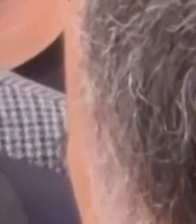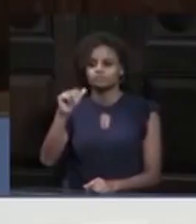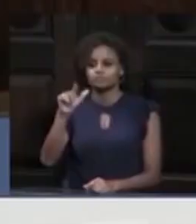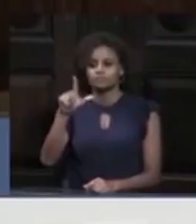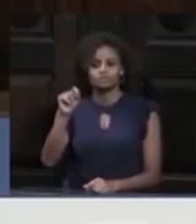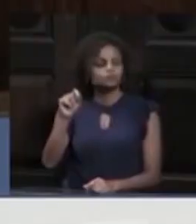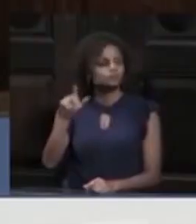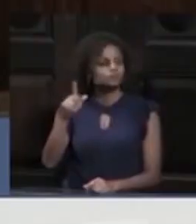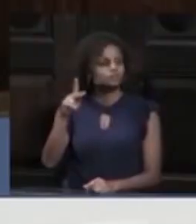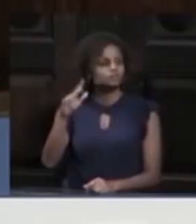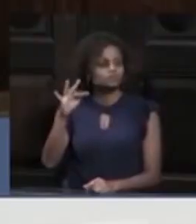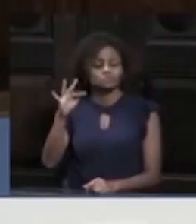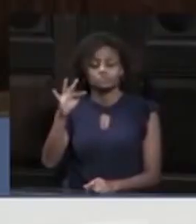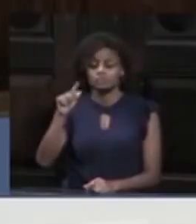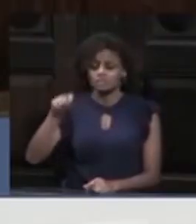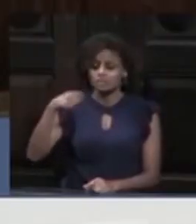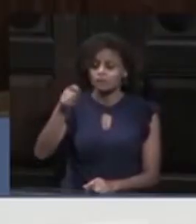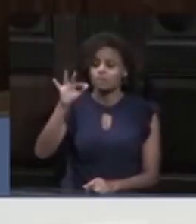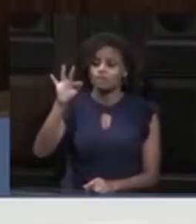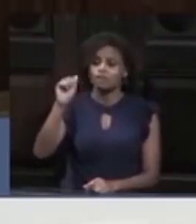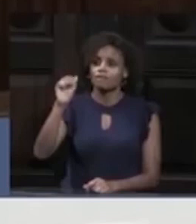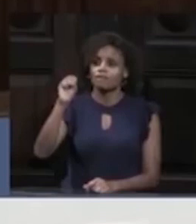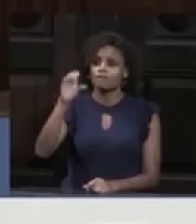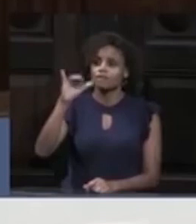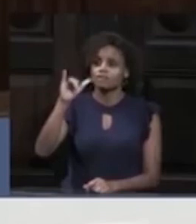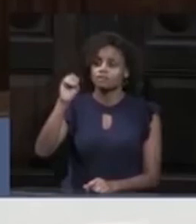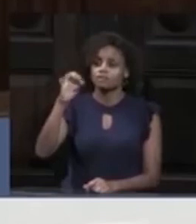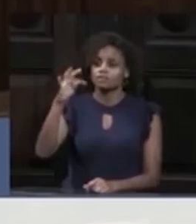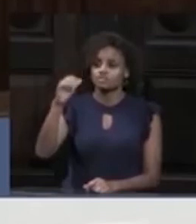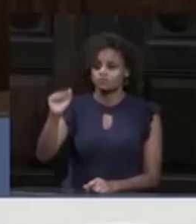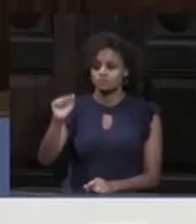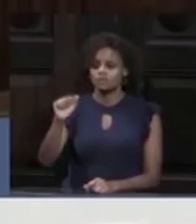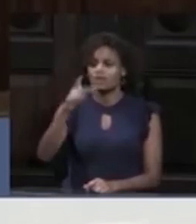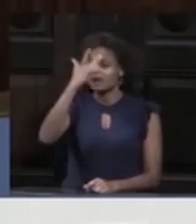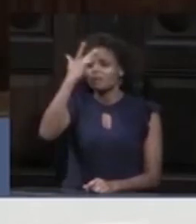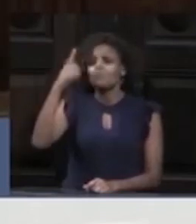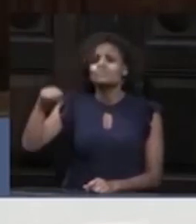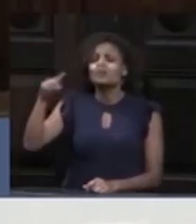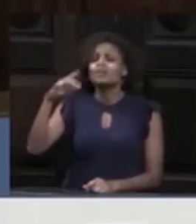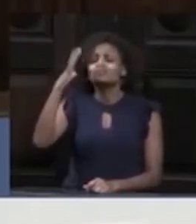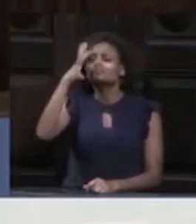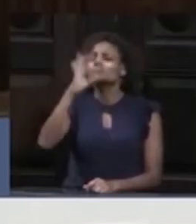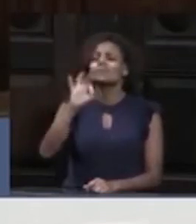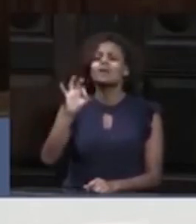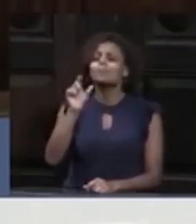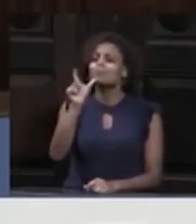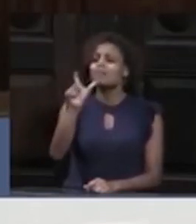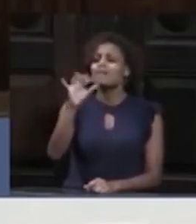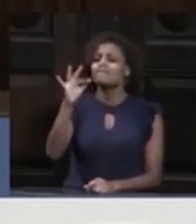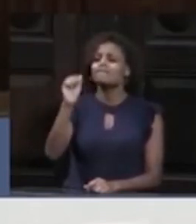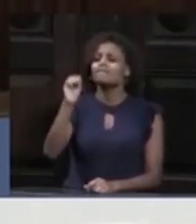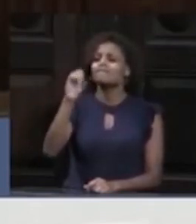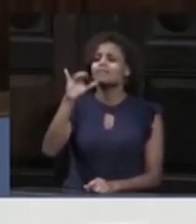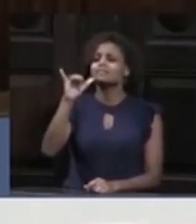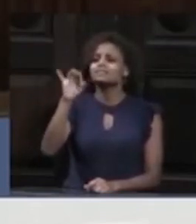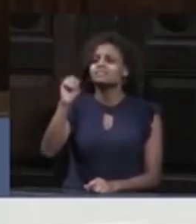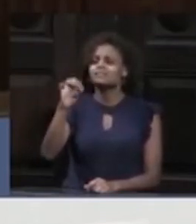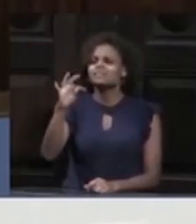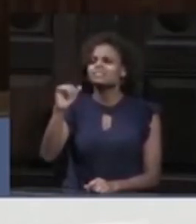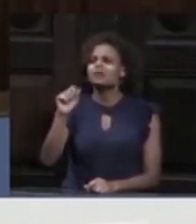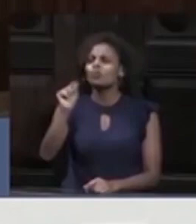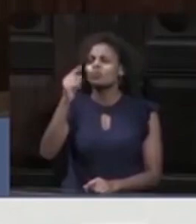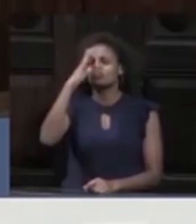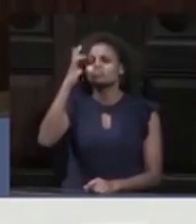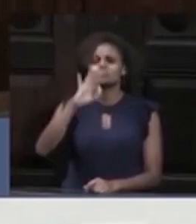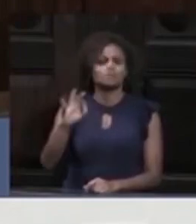fiscalização na época qualquer depósito acima de 10 mil reais tinha que ser notificado as autoridades de controle financeiro